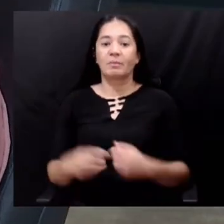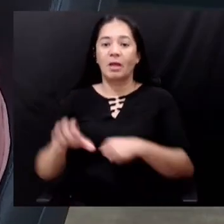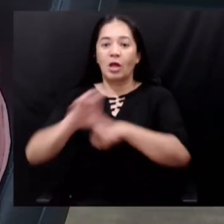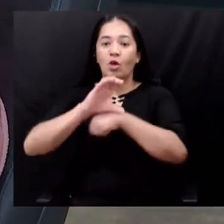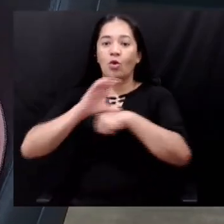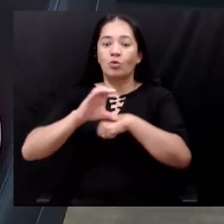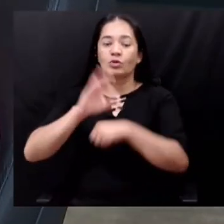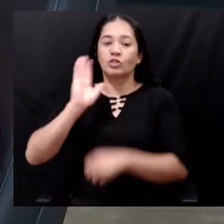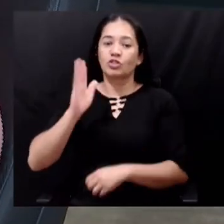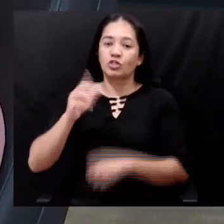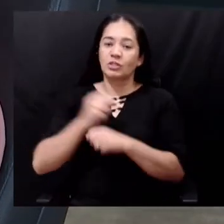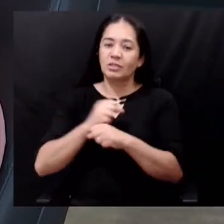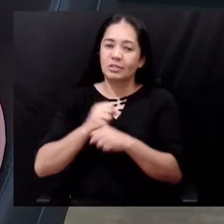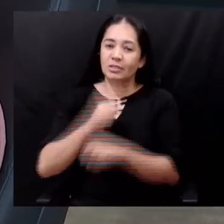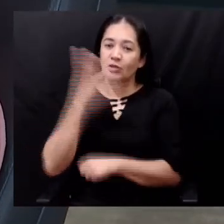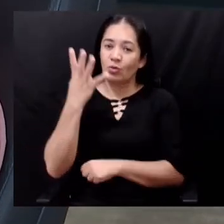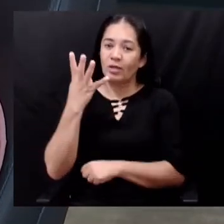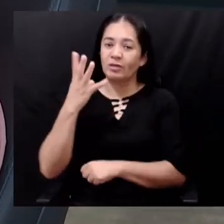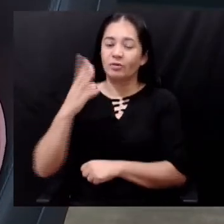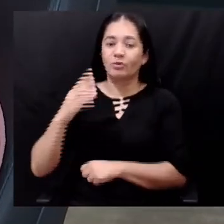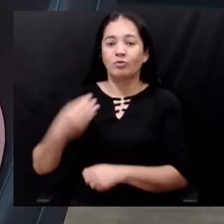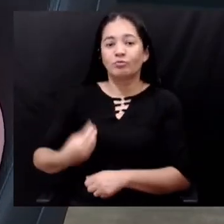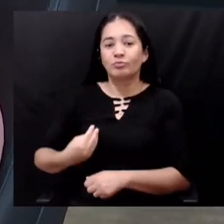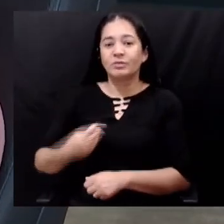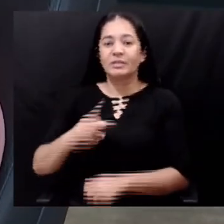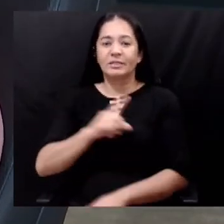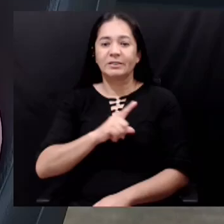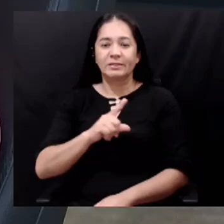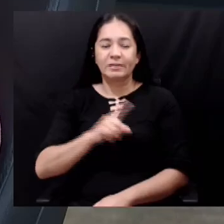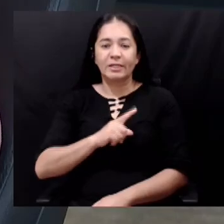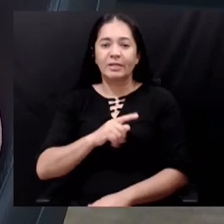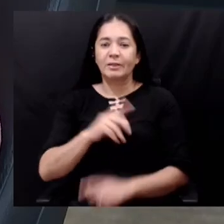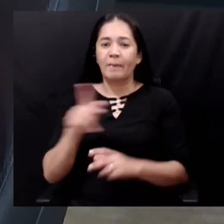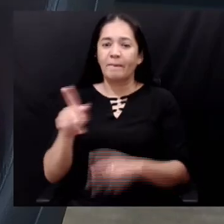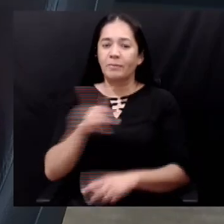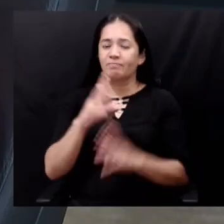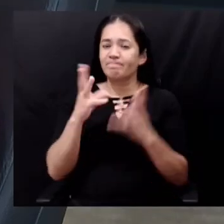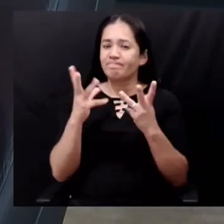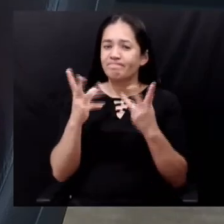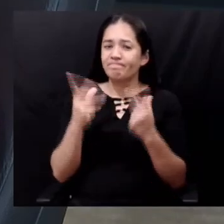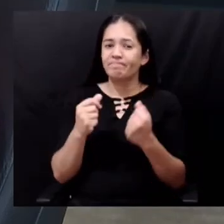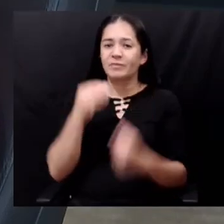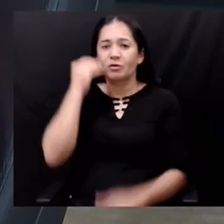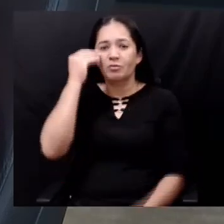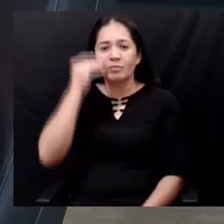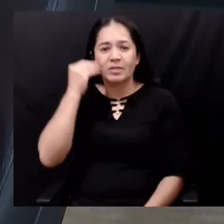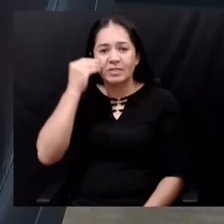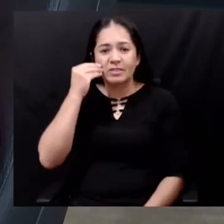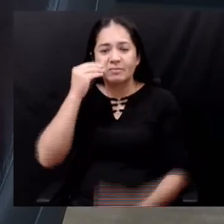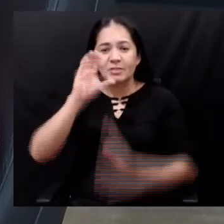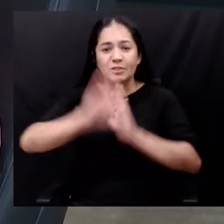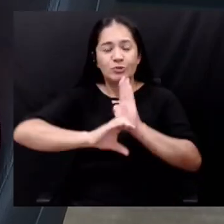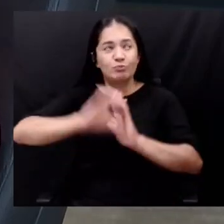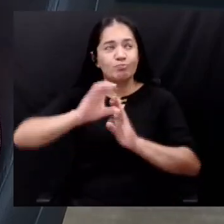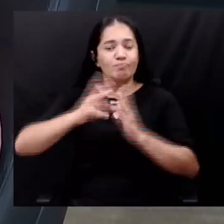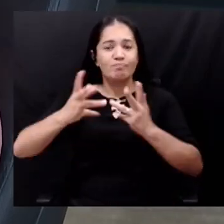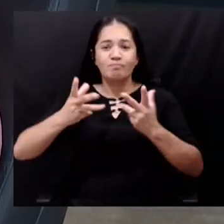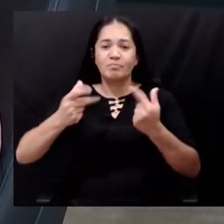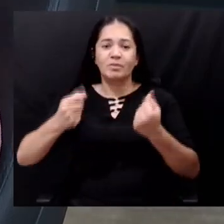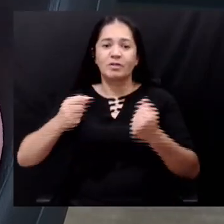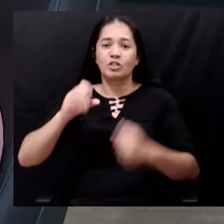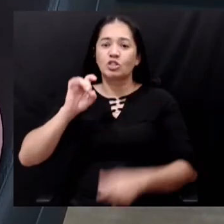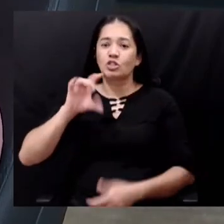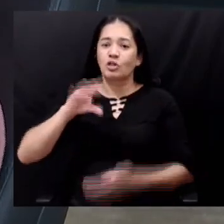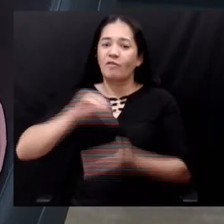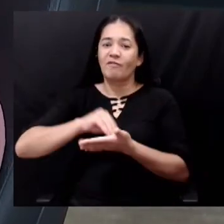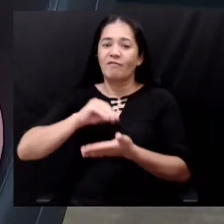tem excelentes professores, uma experiência de decolonização do currículo. Só falta computador.